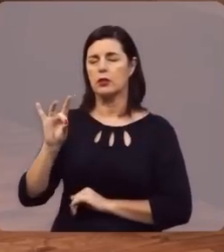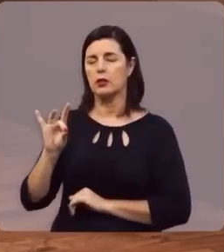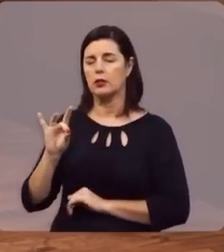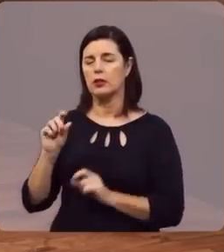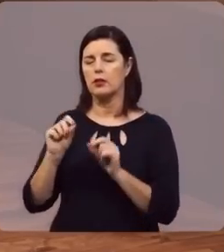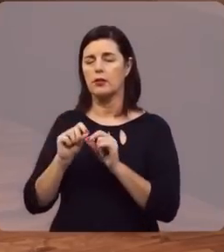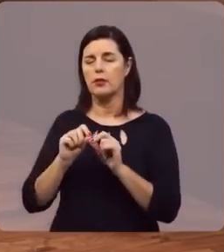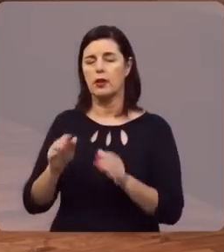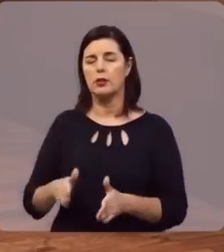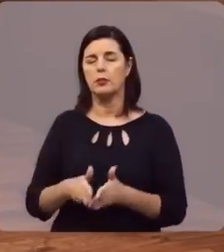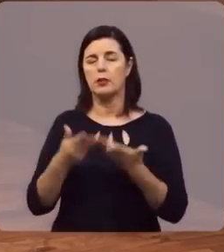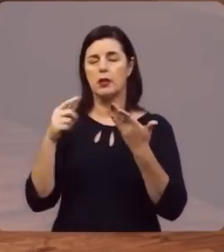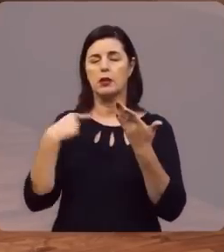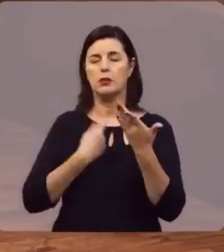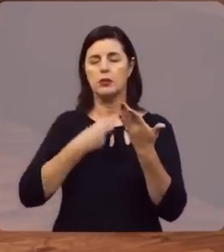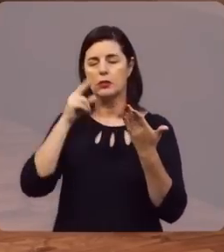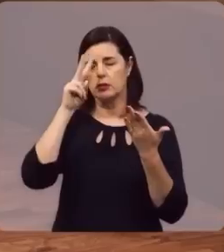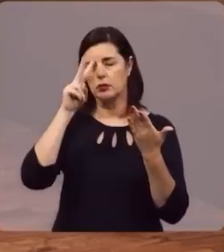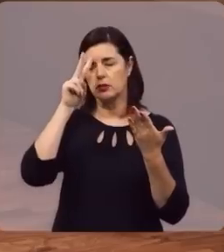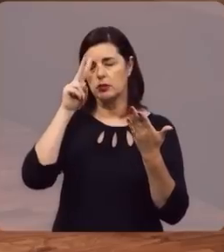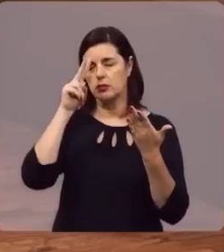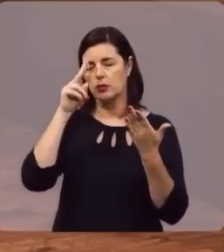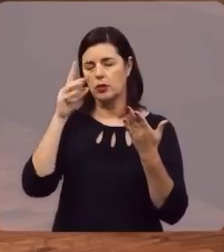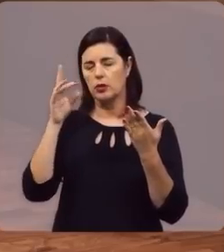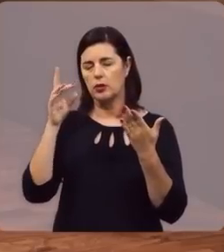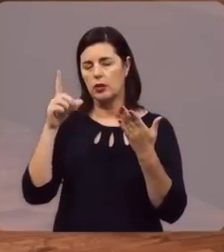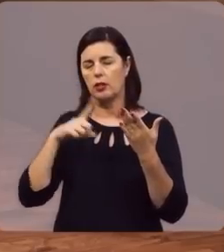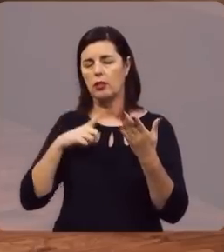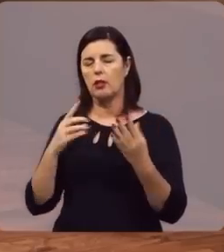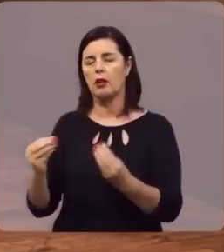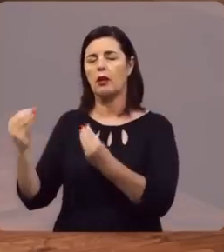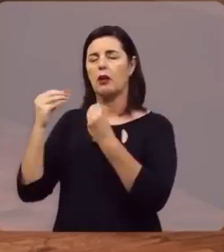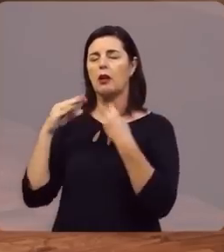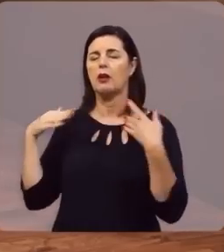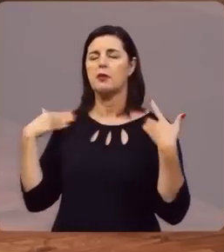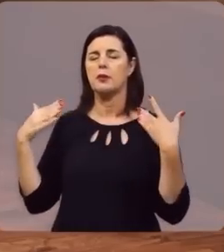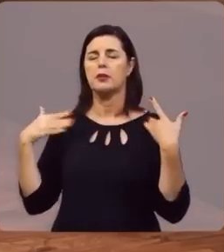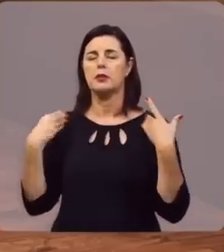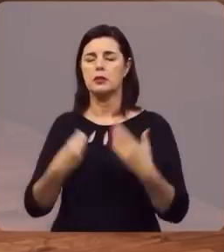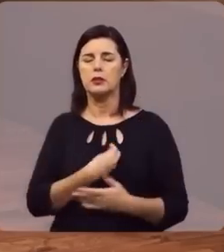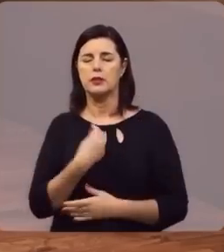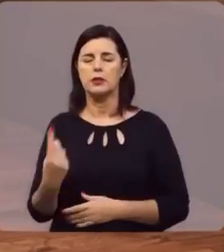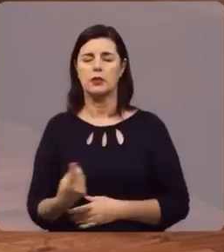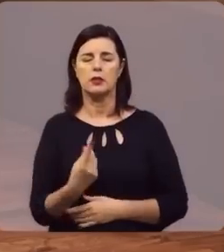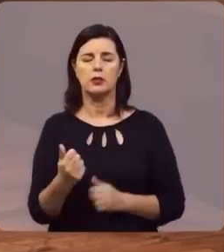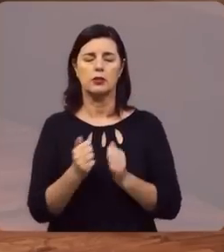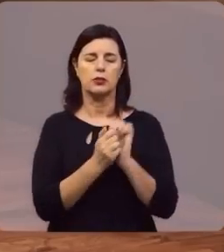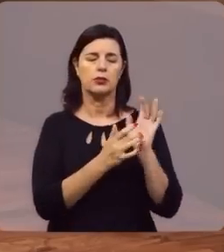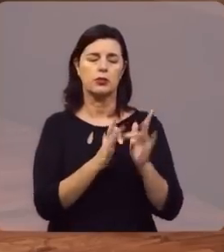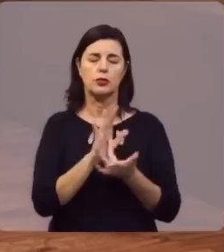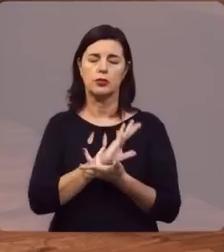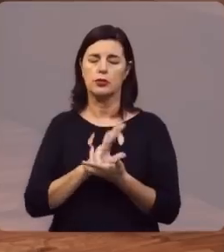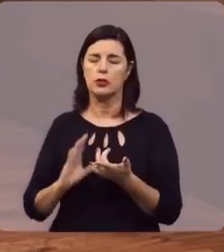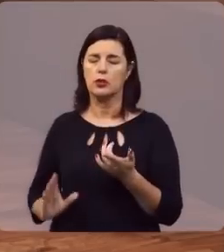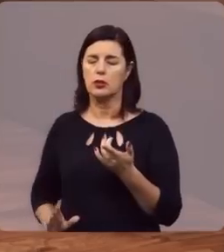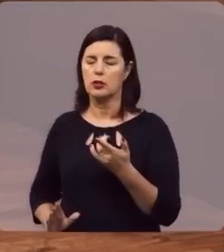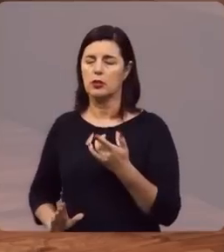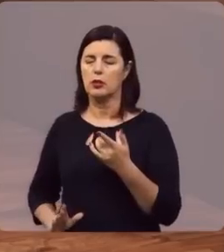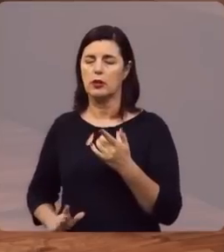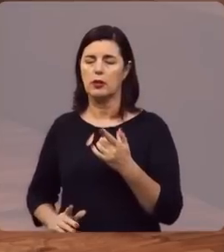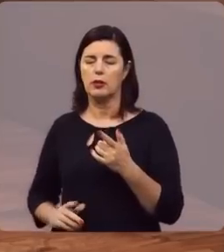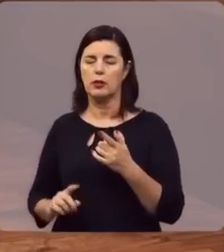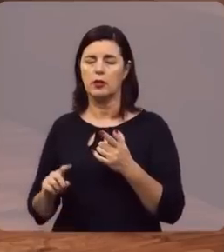e faz um milagre na nossa história trazendo nos alegria da vida eterna em Cristo Jesus